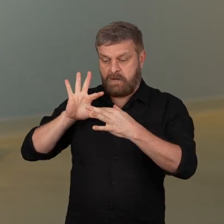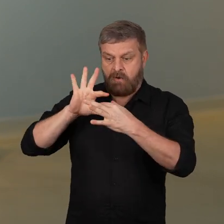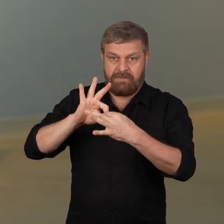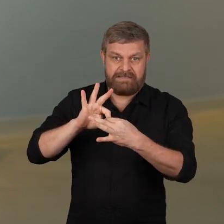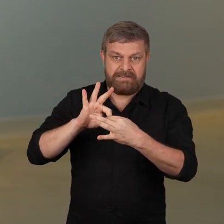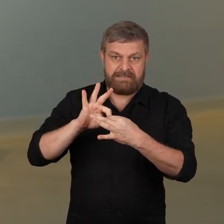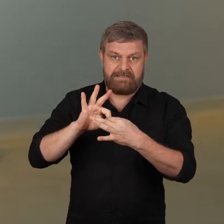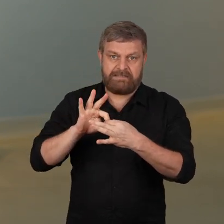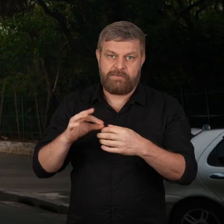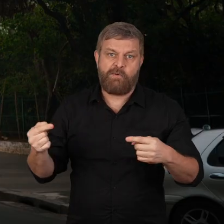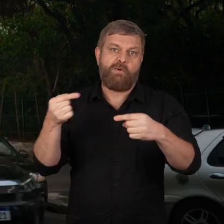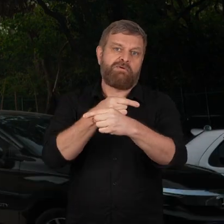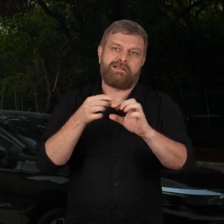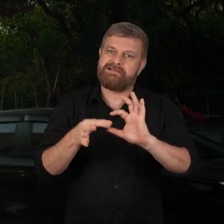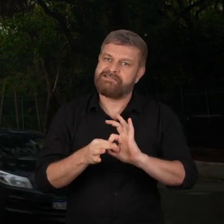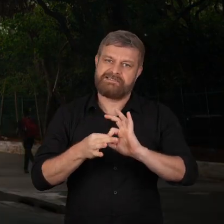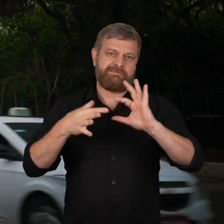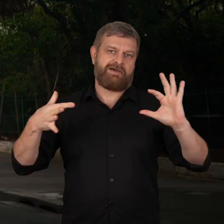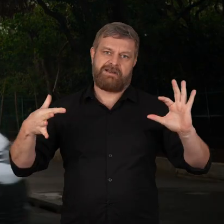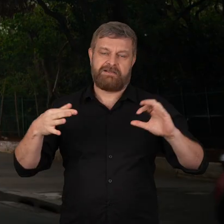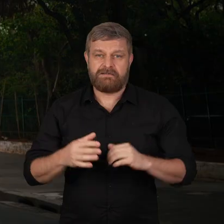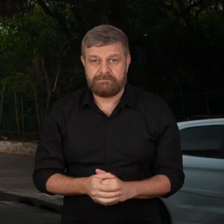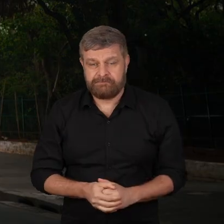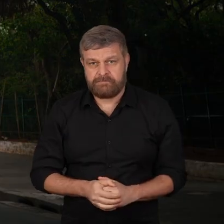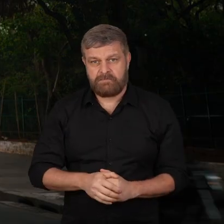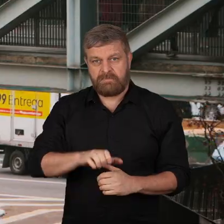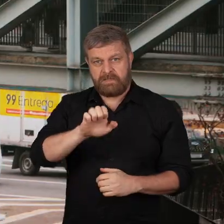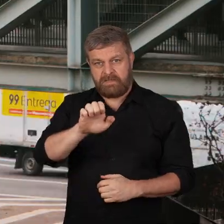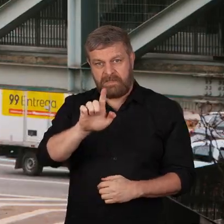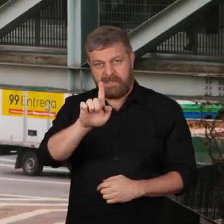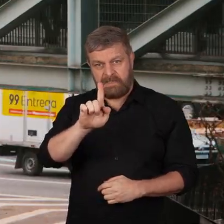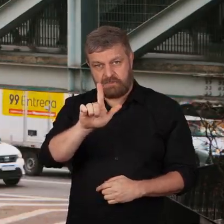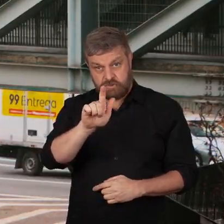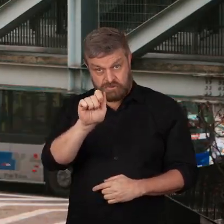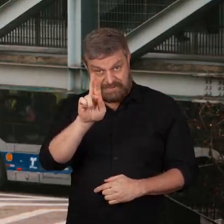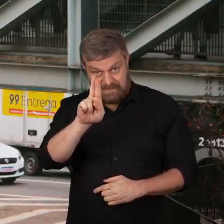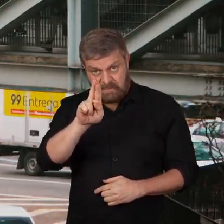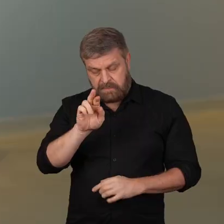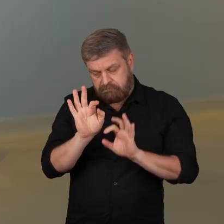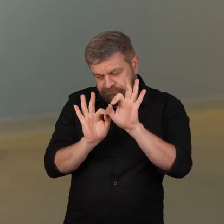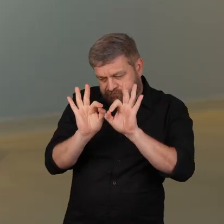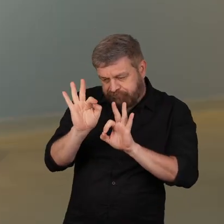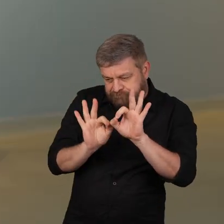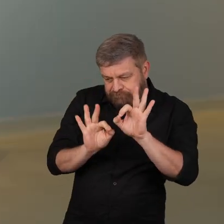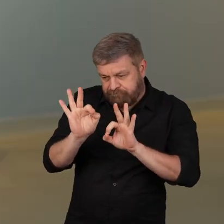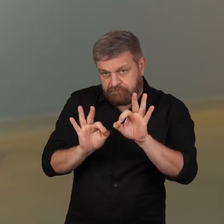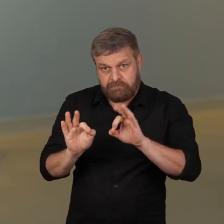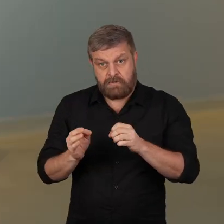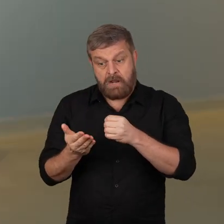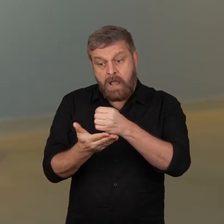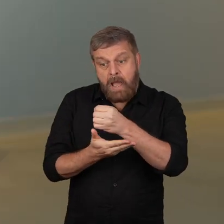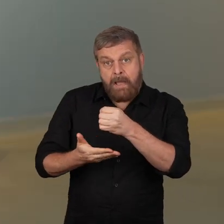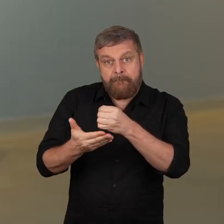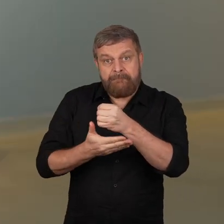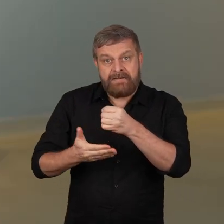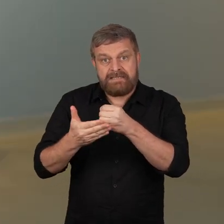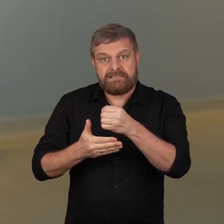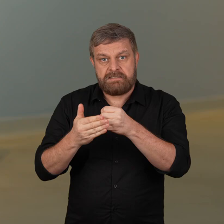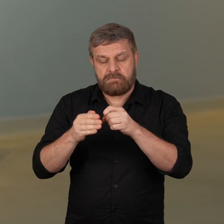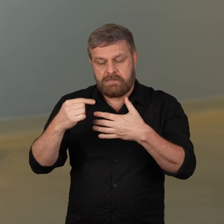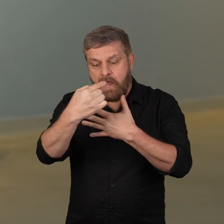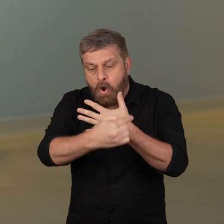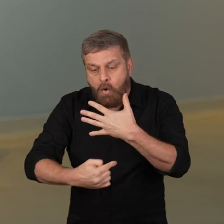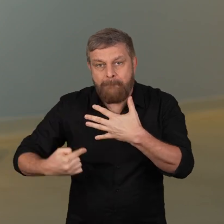não separar. Edgar Morin elabora o que ele chama de princípios da